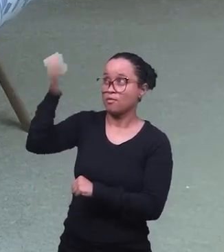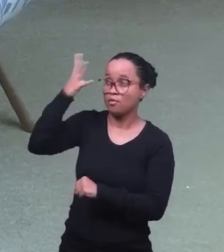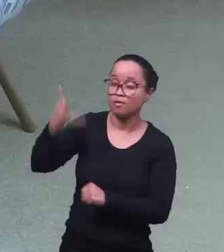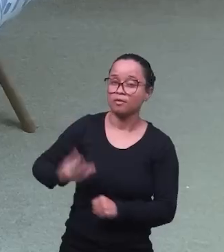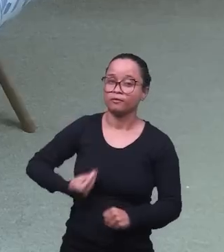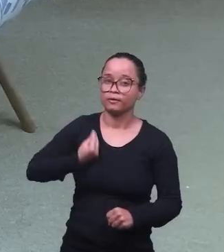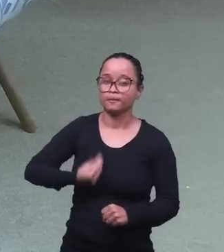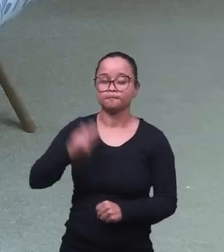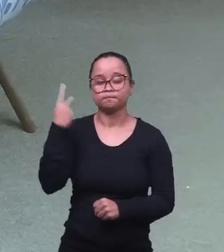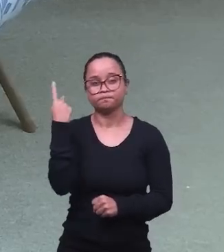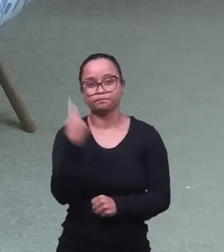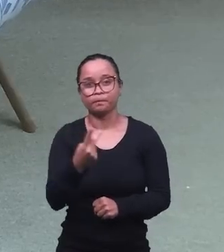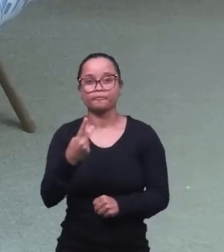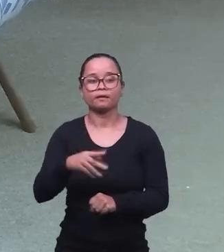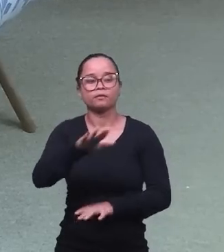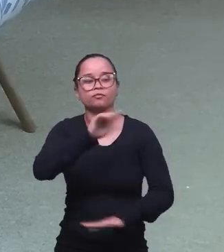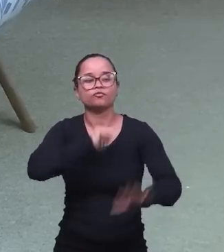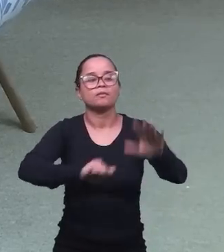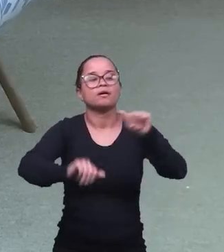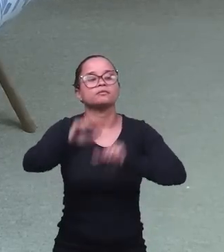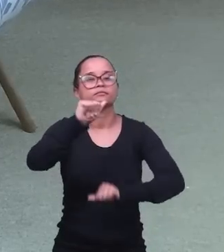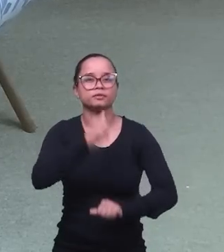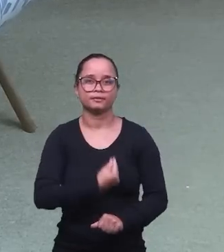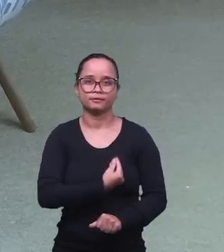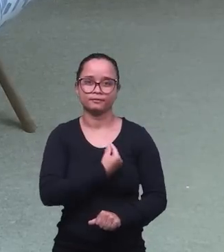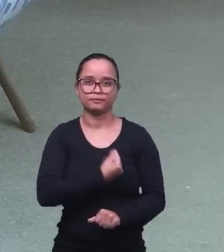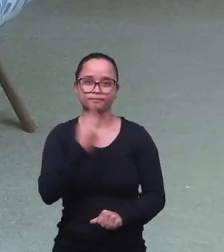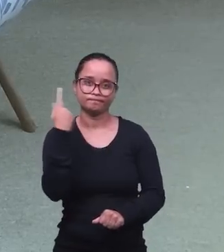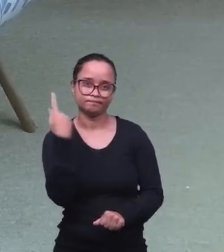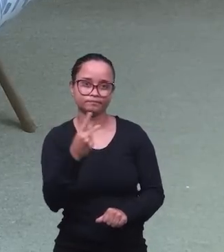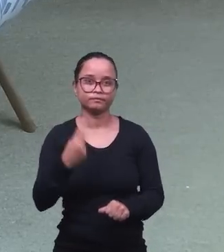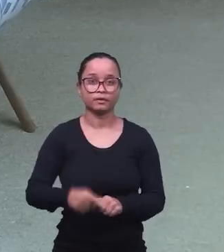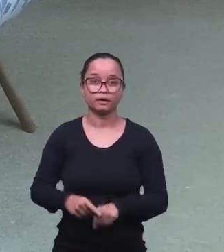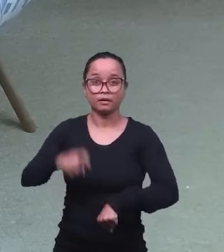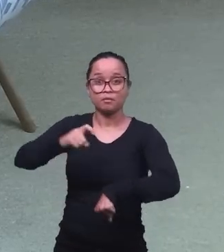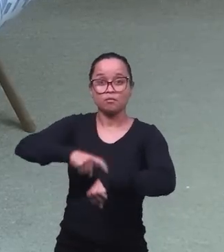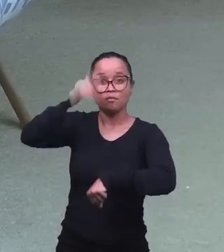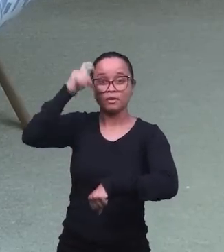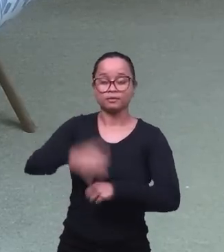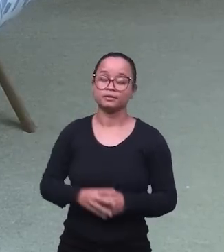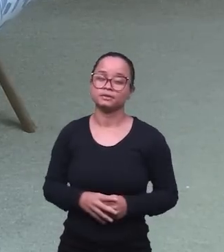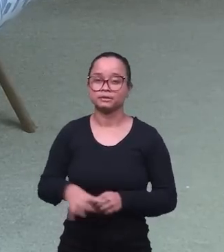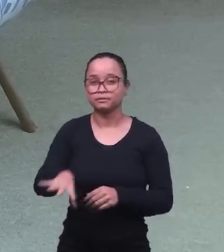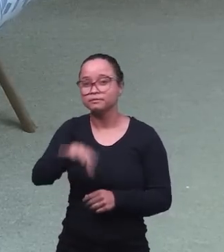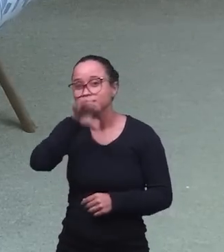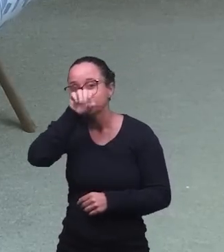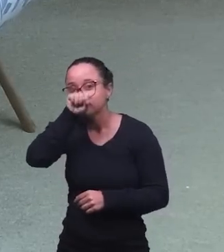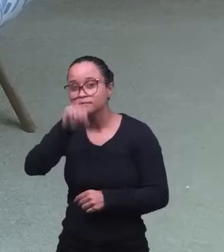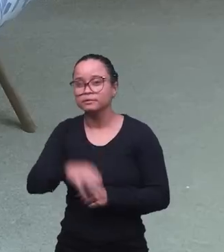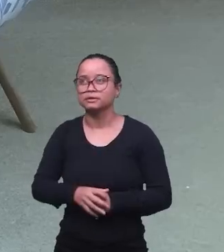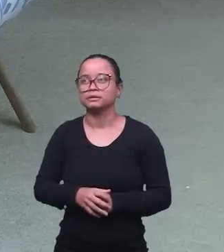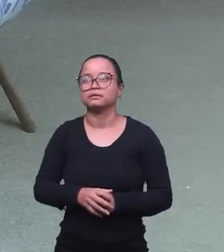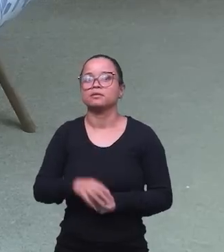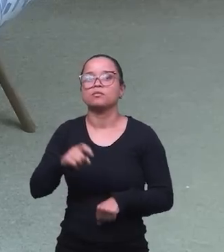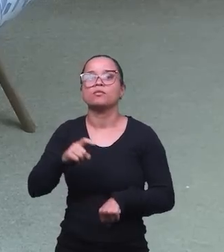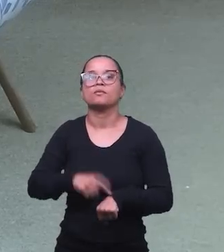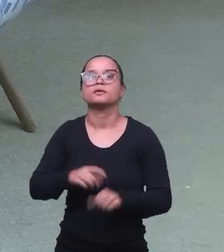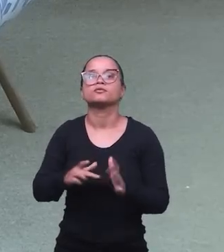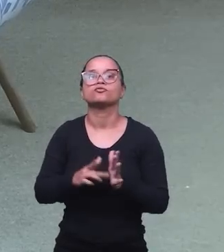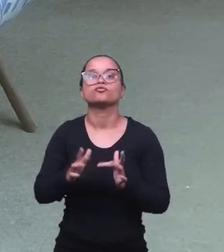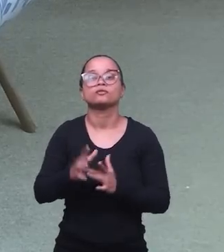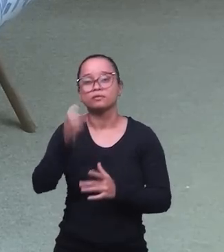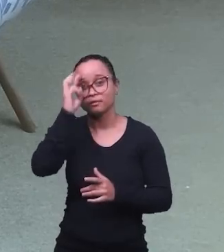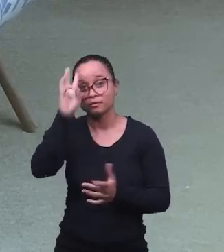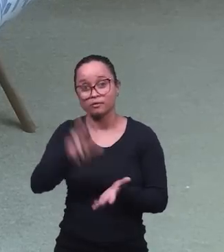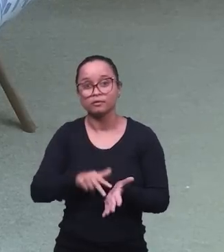coração, ele teve o chamado na vida dele. Naquele instante, esse cheiro que fala da ressurreição do Senhor Jesus,